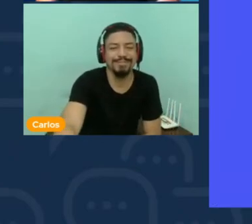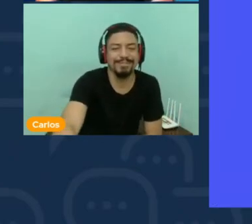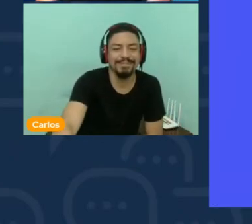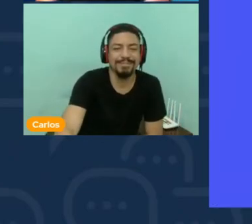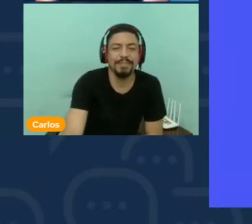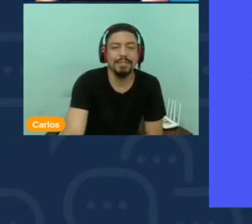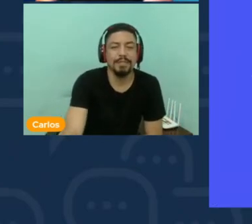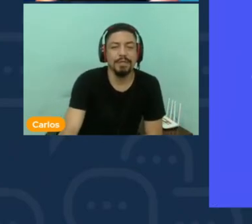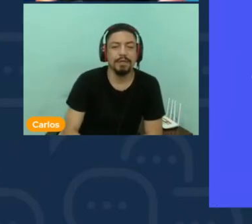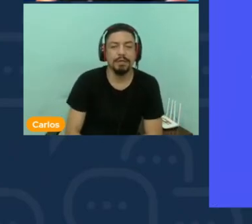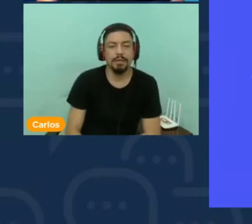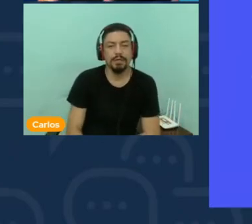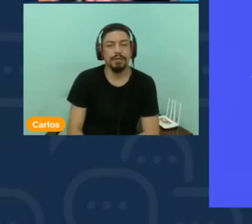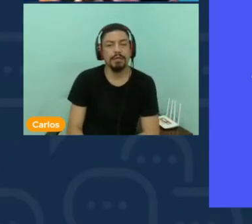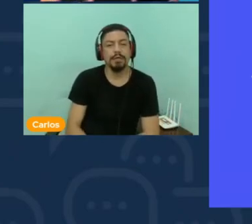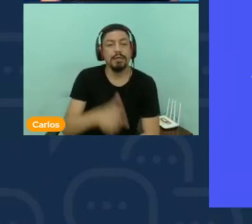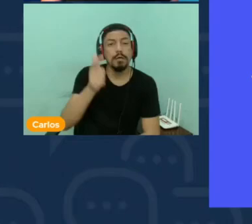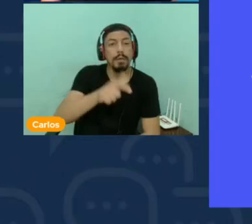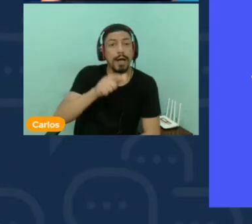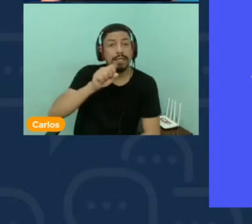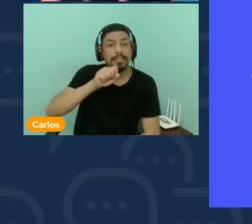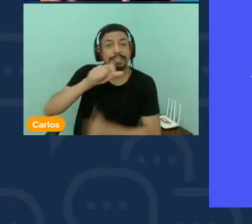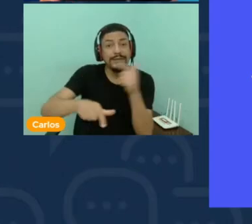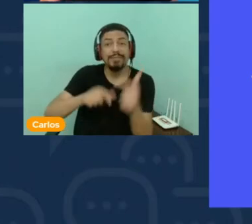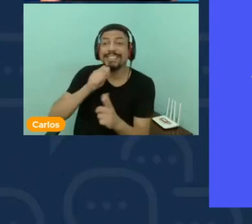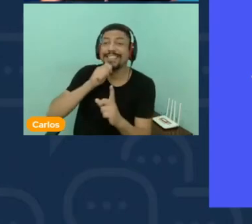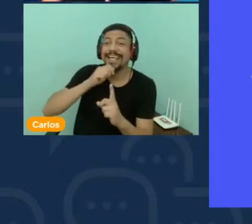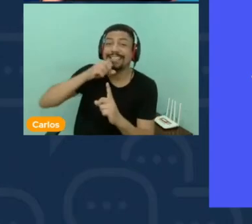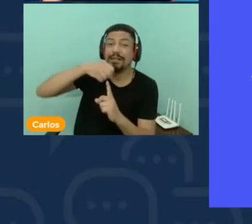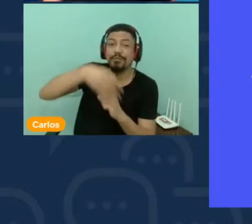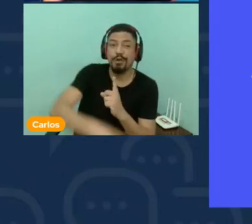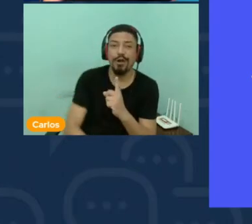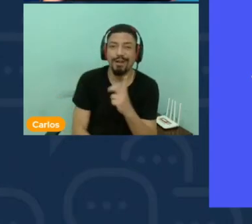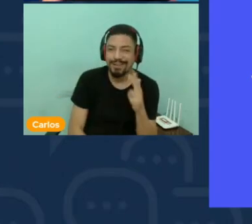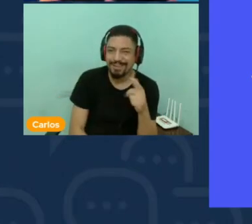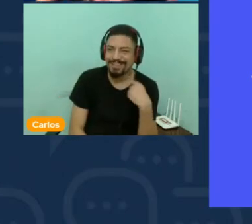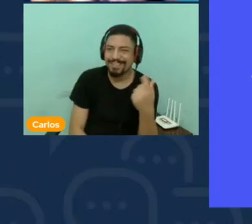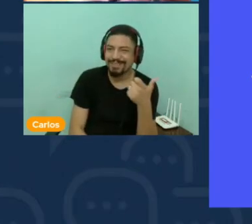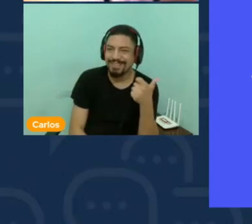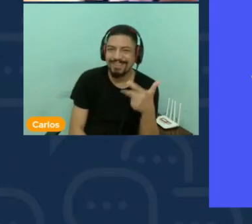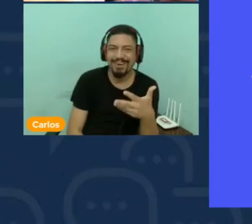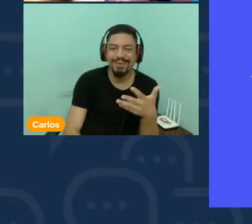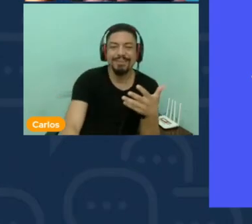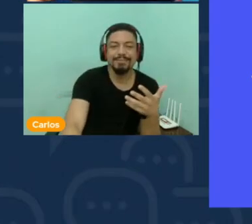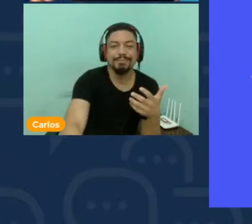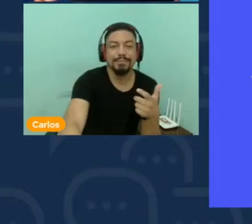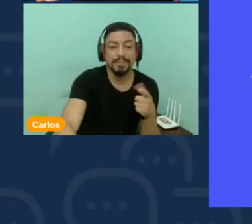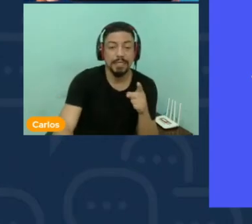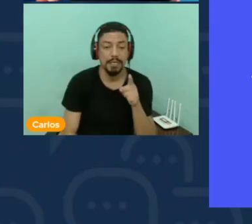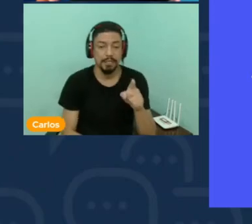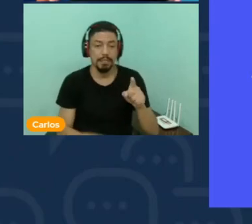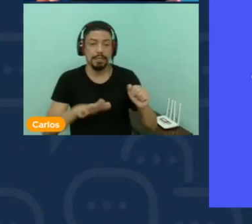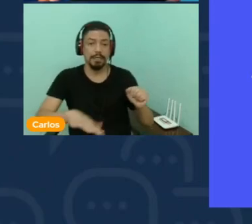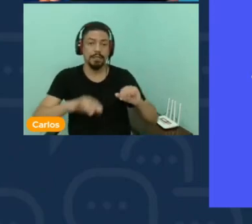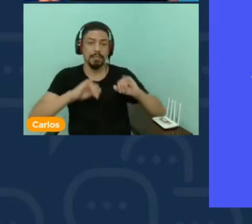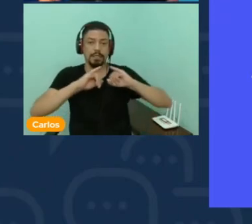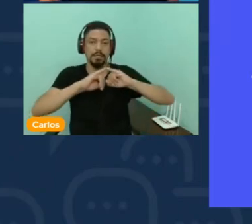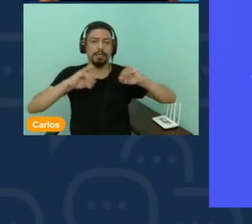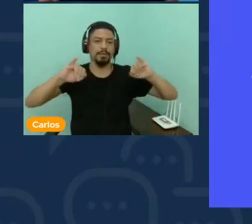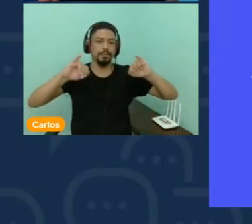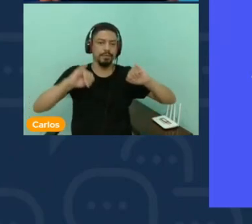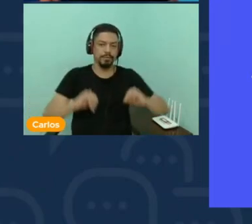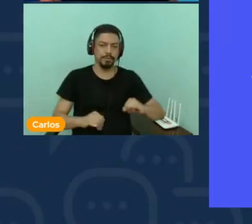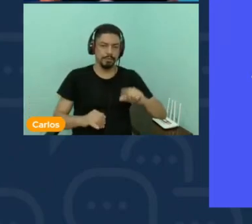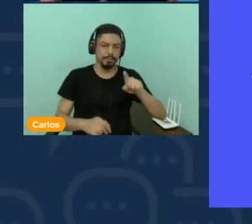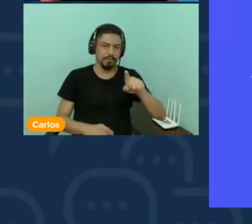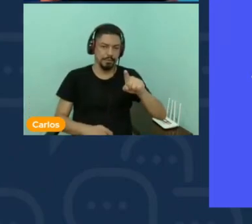Utilizar também serviços serverless, como a gente falou aqui, onde a parte de infraestrutura não